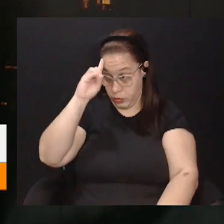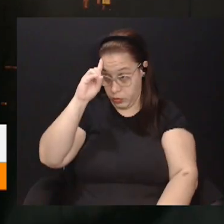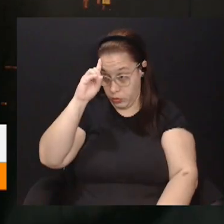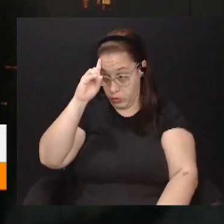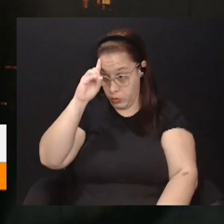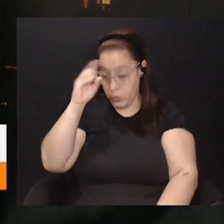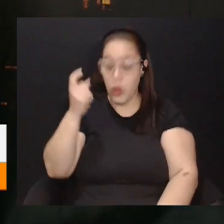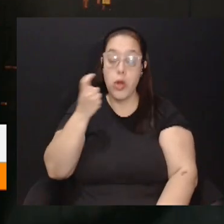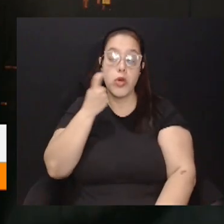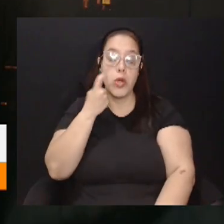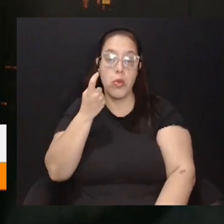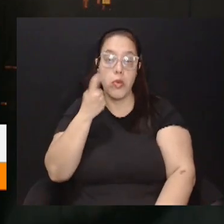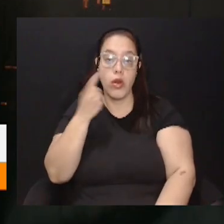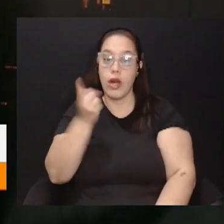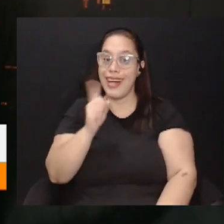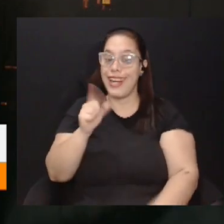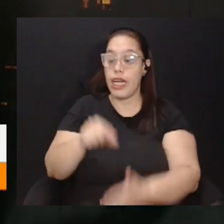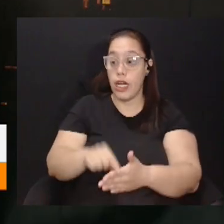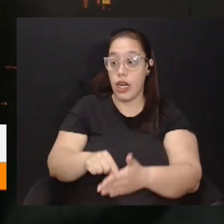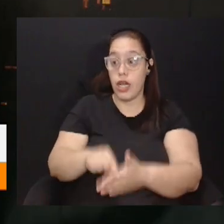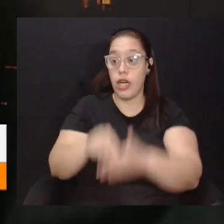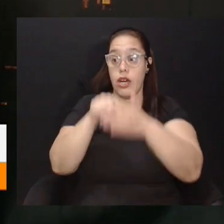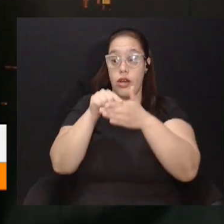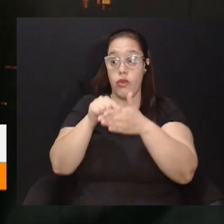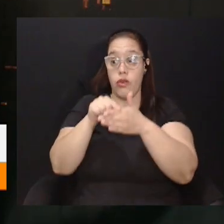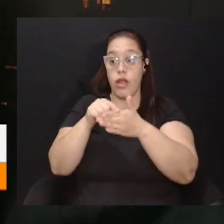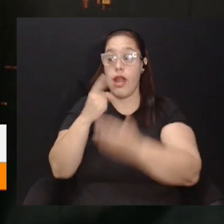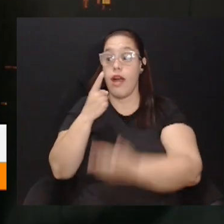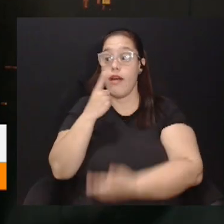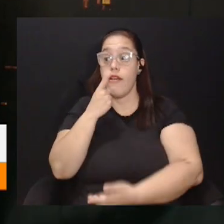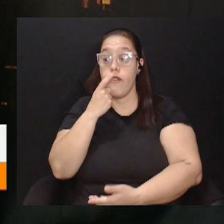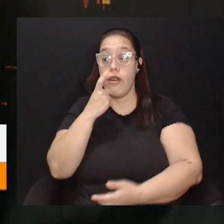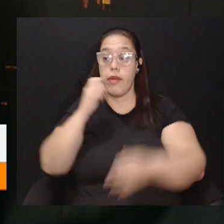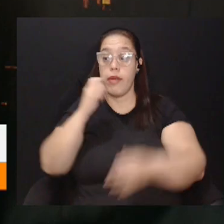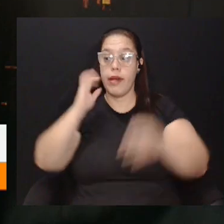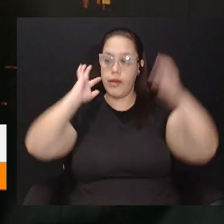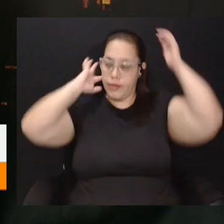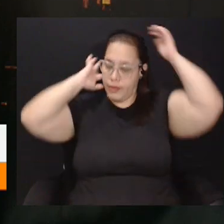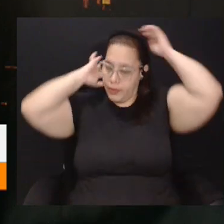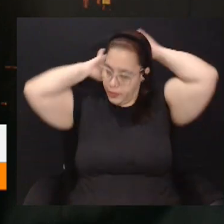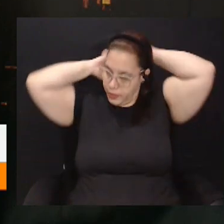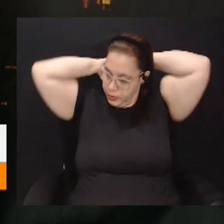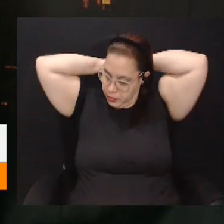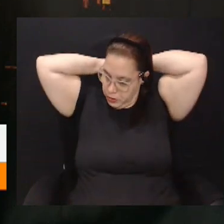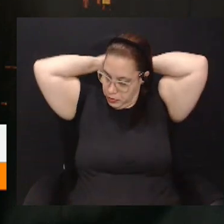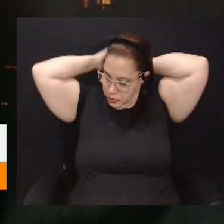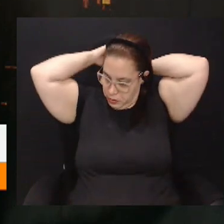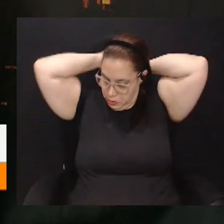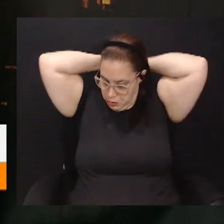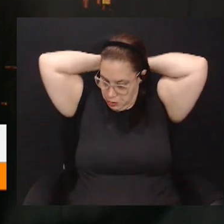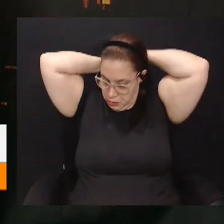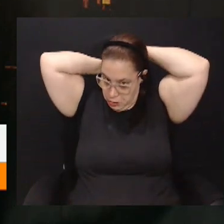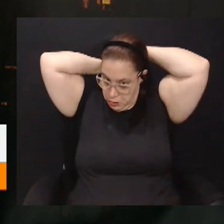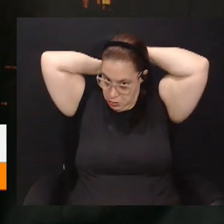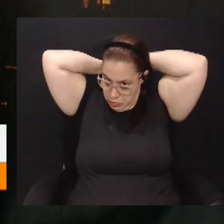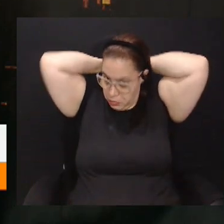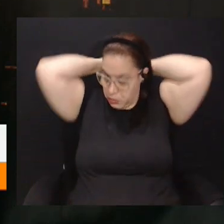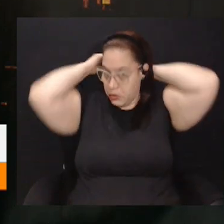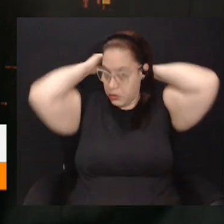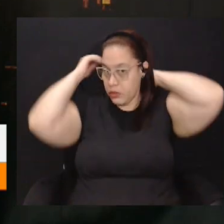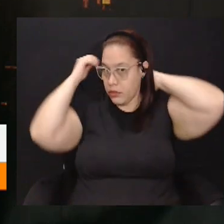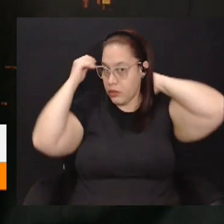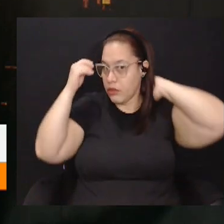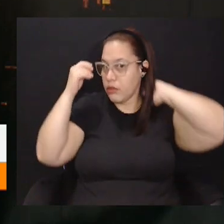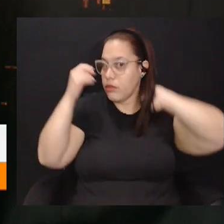peixes e não da carne vermelha, né. Gostaria que o senhor trouxesse uma explicação para a gente e qual que é a sua avaliação, se essa cultura ela ainda